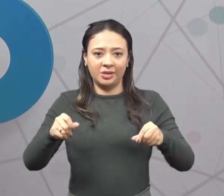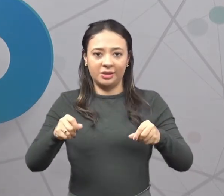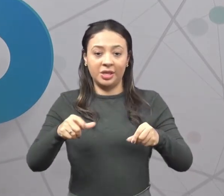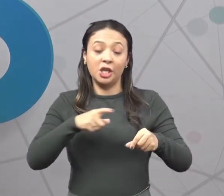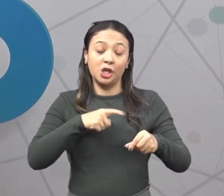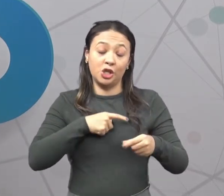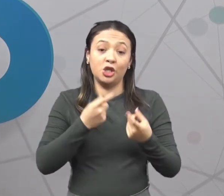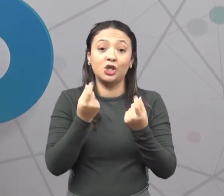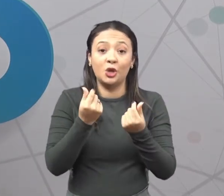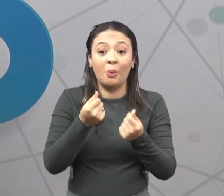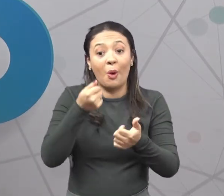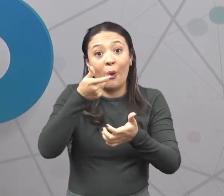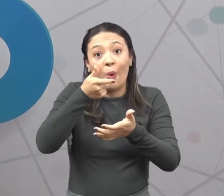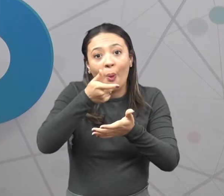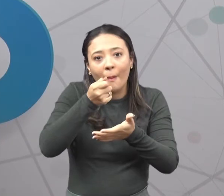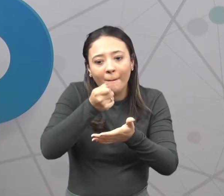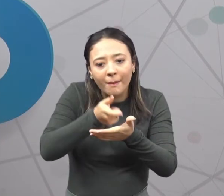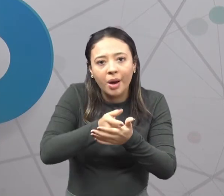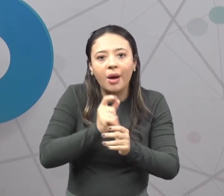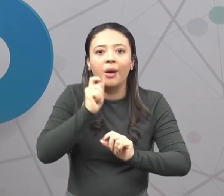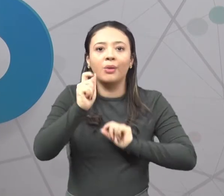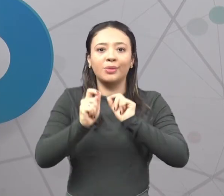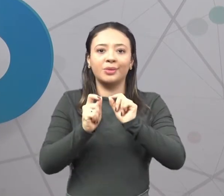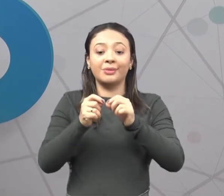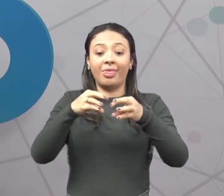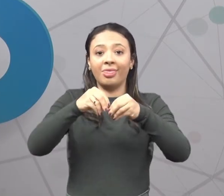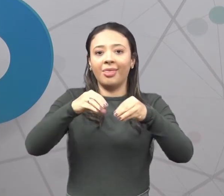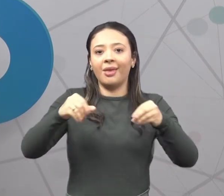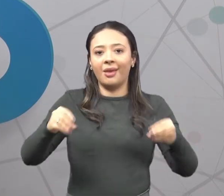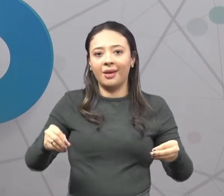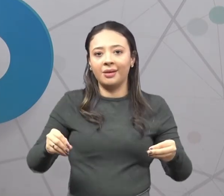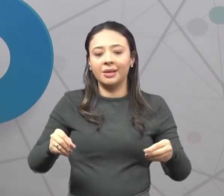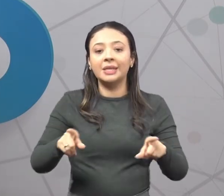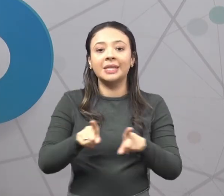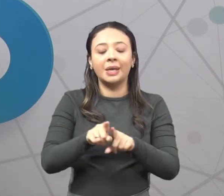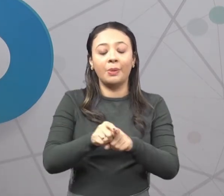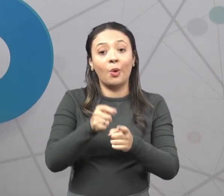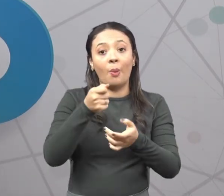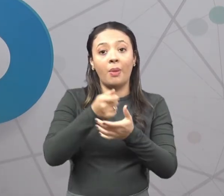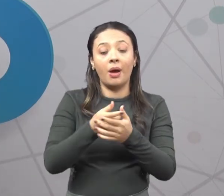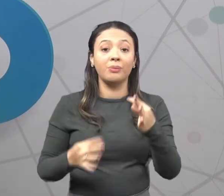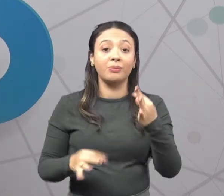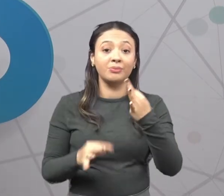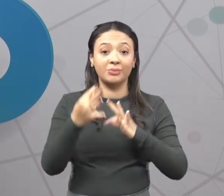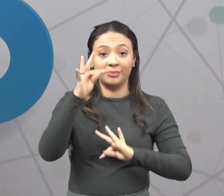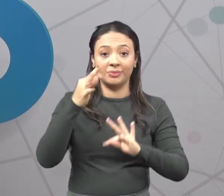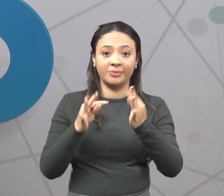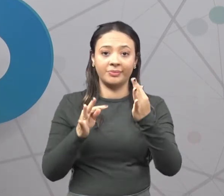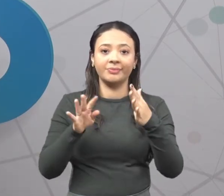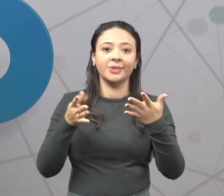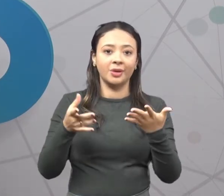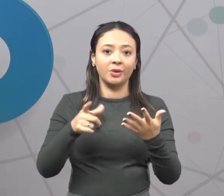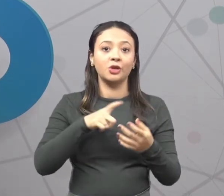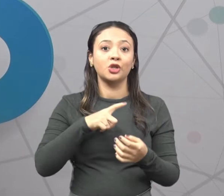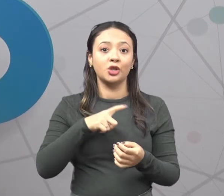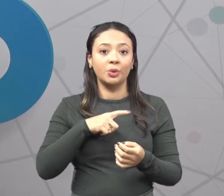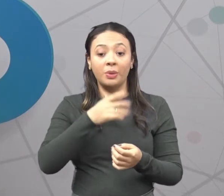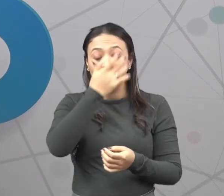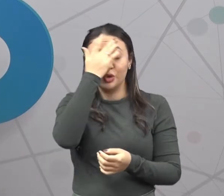Aqui chegou os grandes latifundiários, né? Pessoas que tinham um